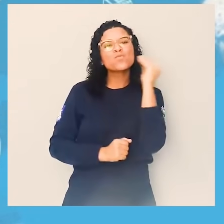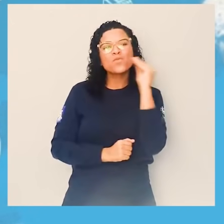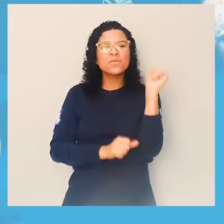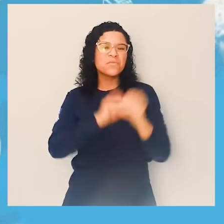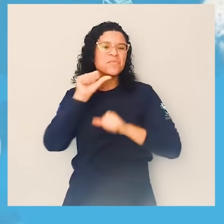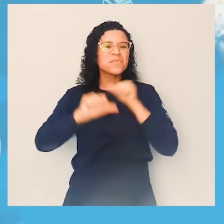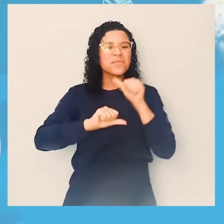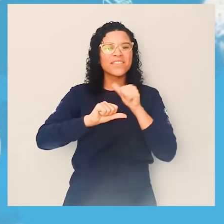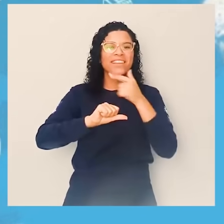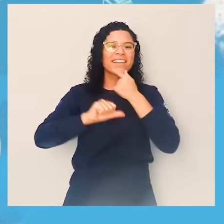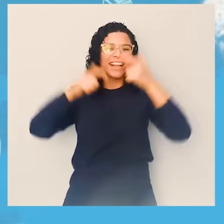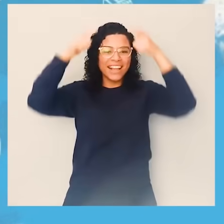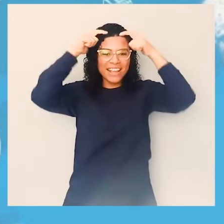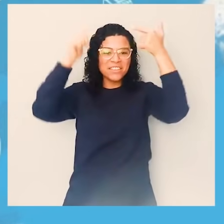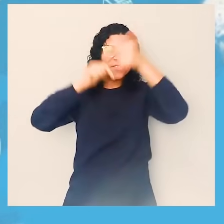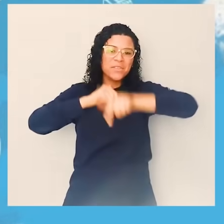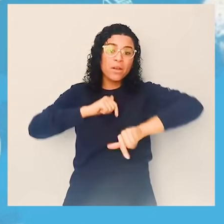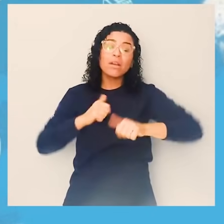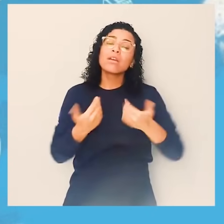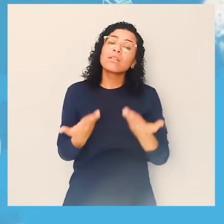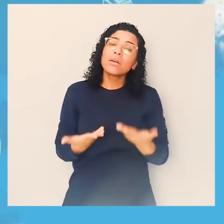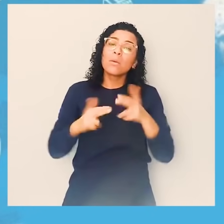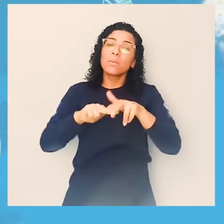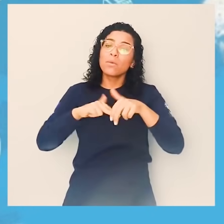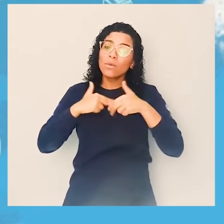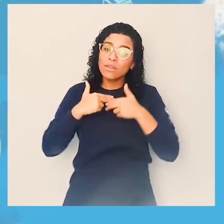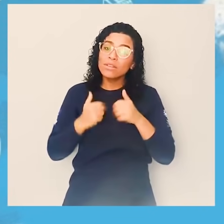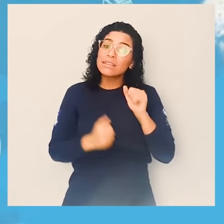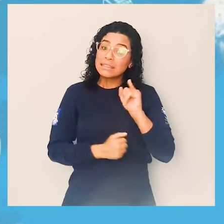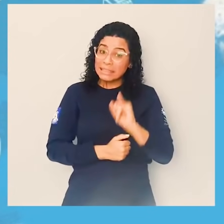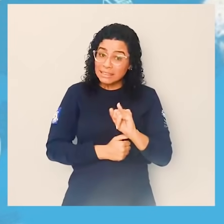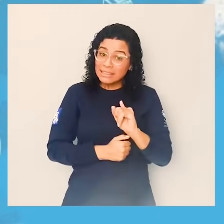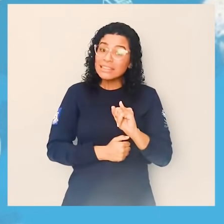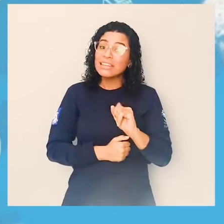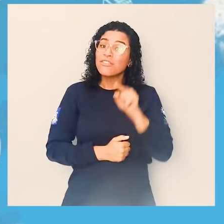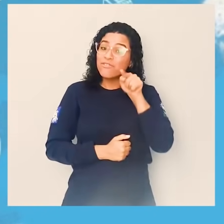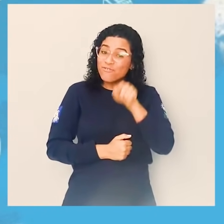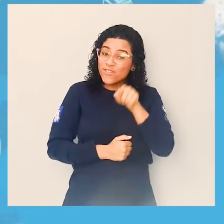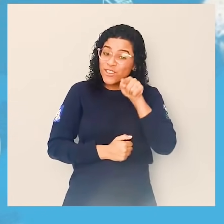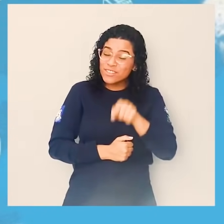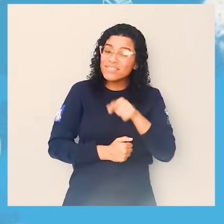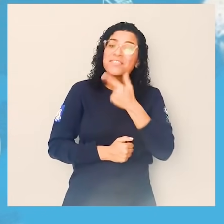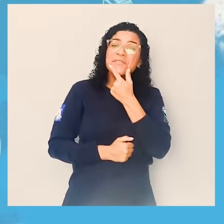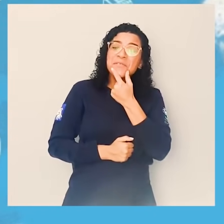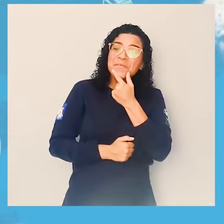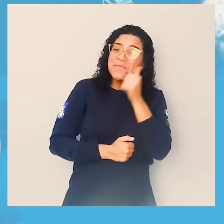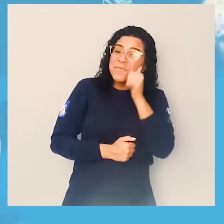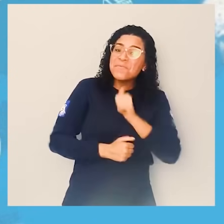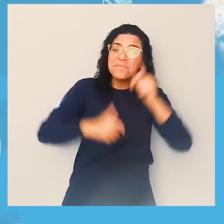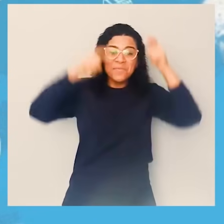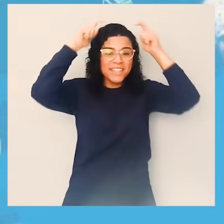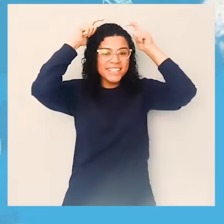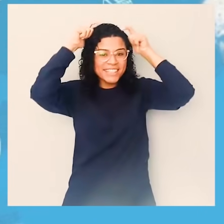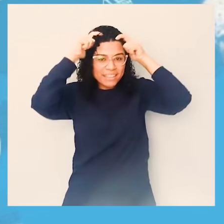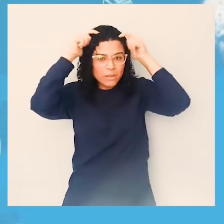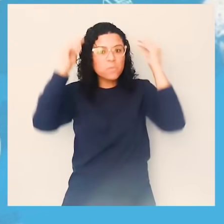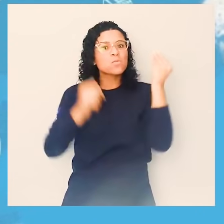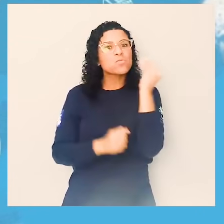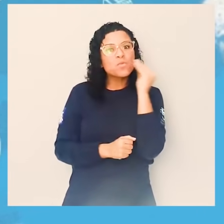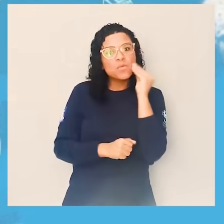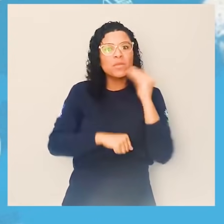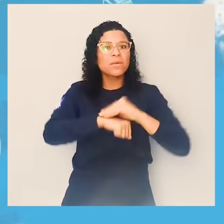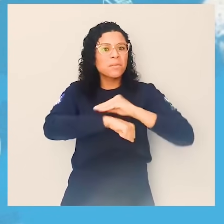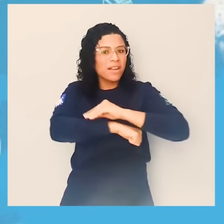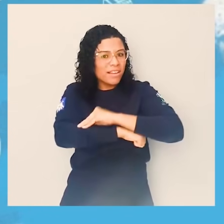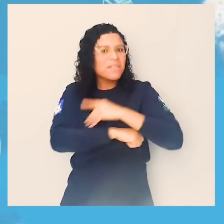e ele vire rei de novo. Por isso, se você é uma princesa, vê lá, hein? Não vá beijar nenhum sapo por aí,